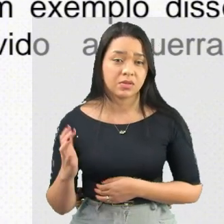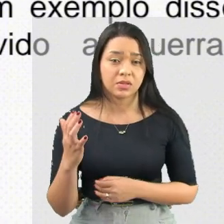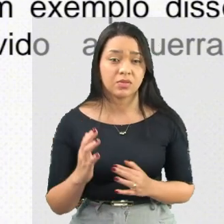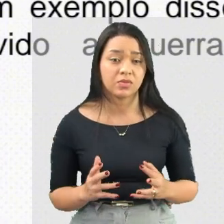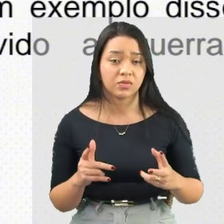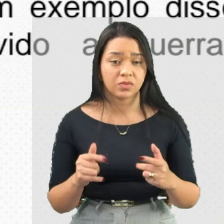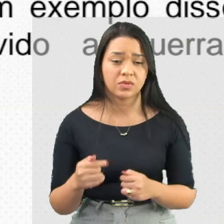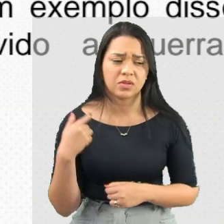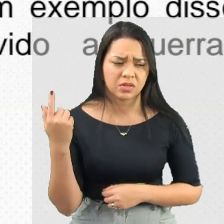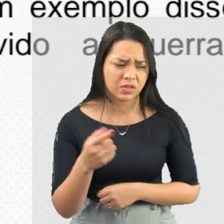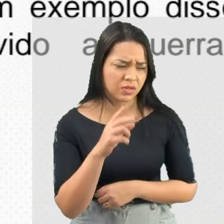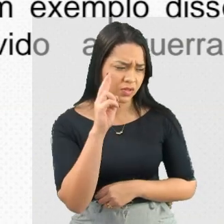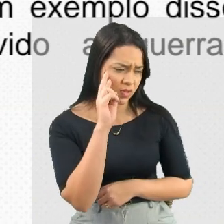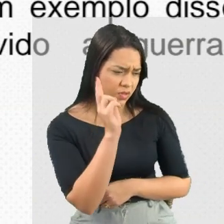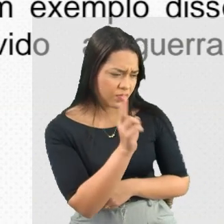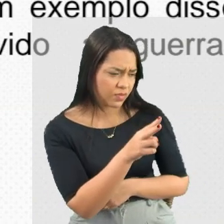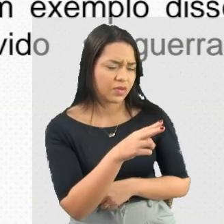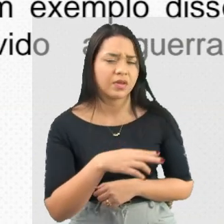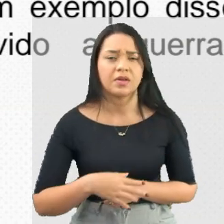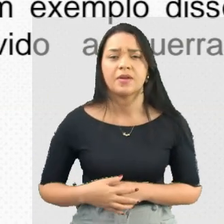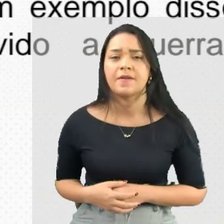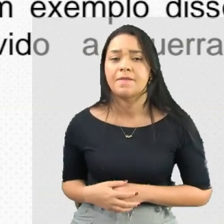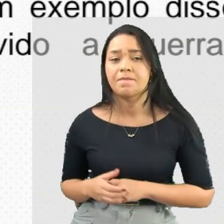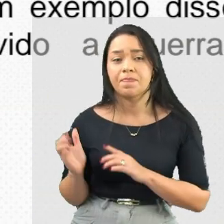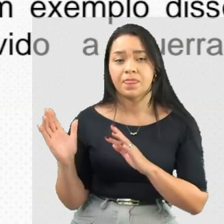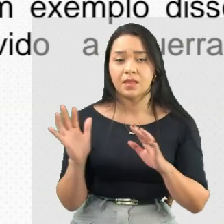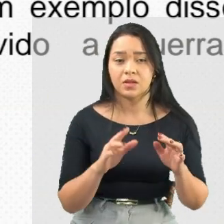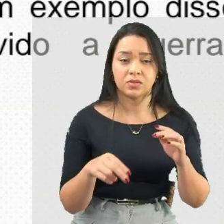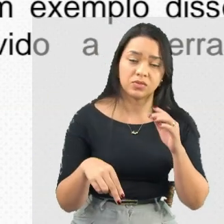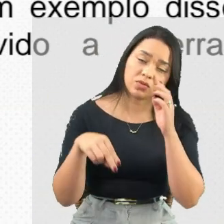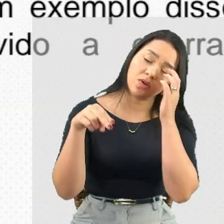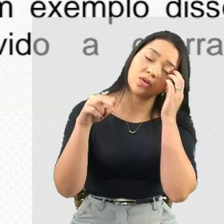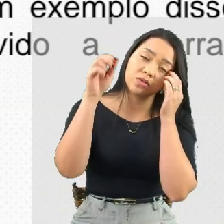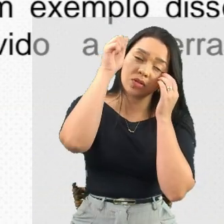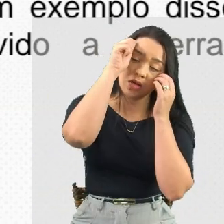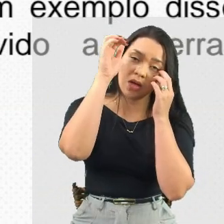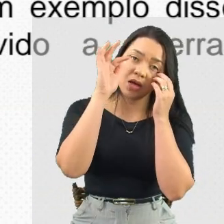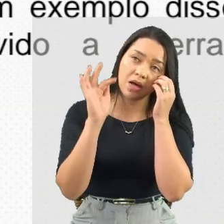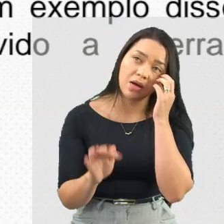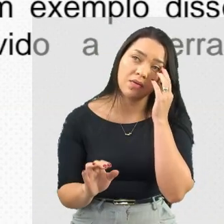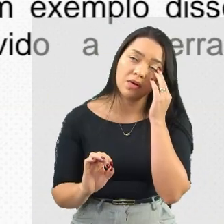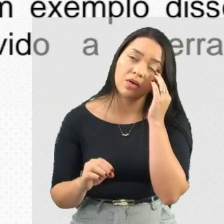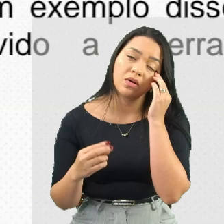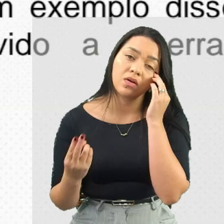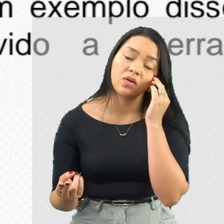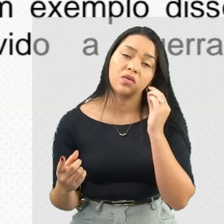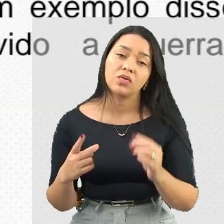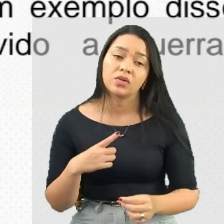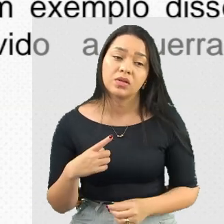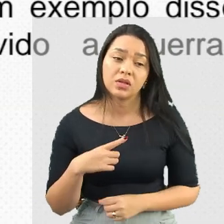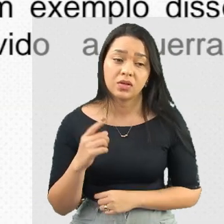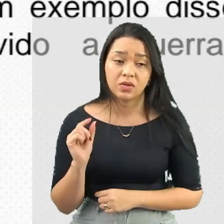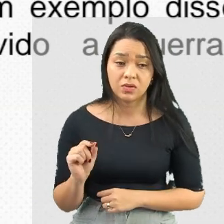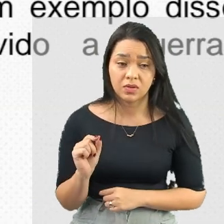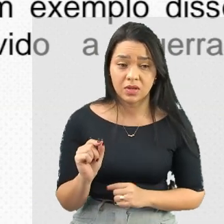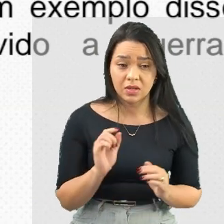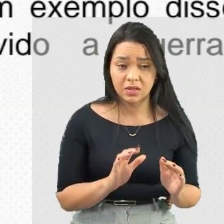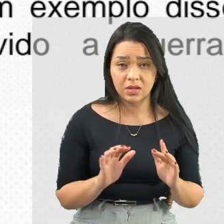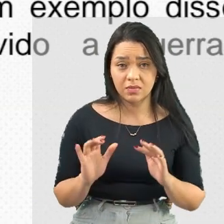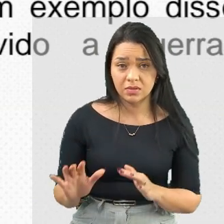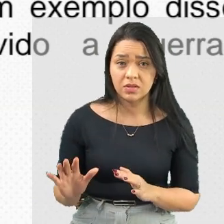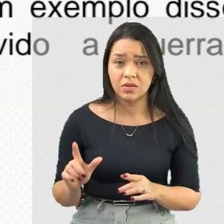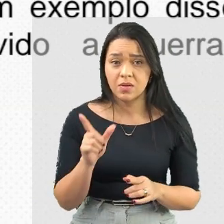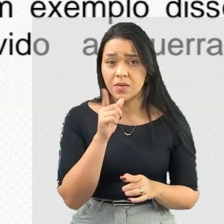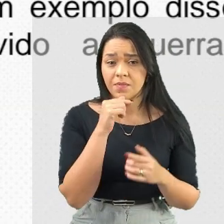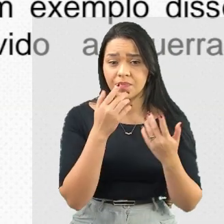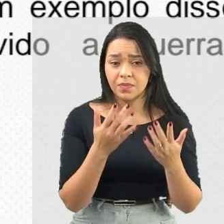gente assiste, migrantes vindos do norte da África ou do Oriente Médio, atravessando o mar Mediterrâneo